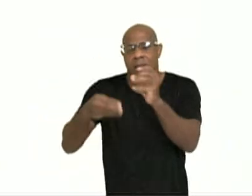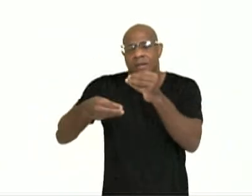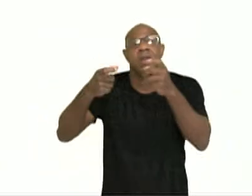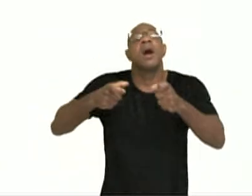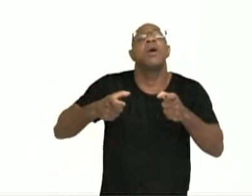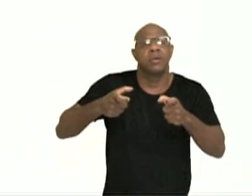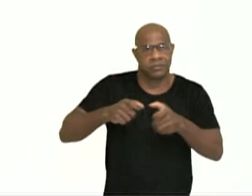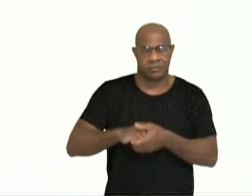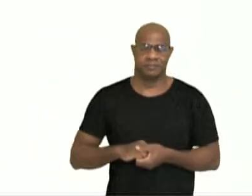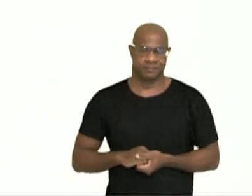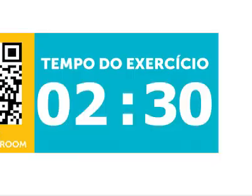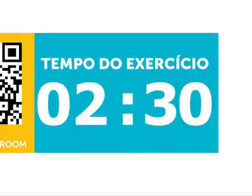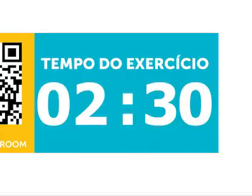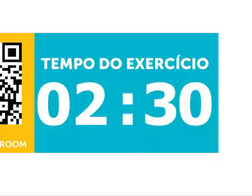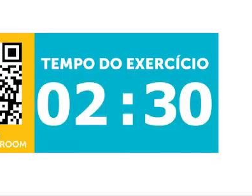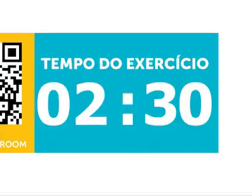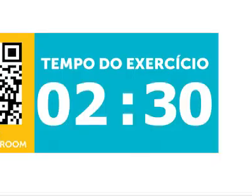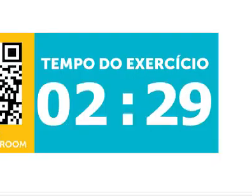responder? Vamos lá.